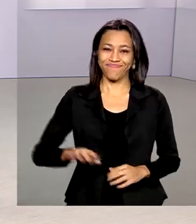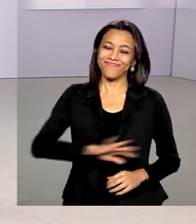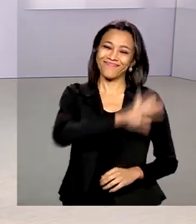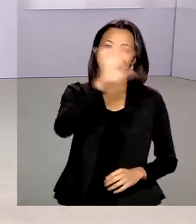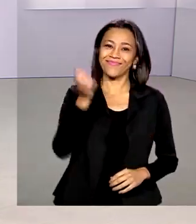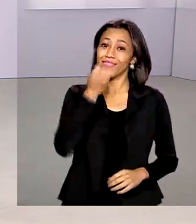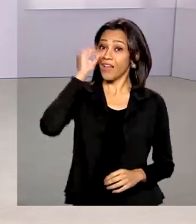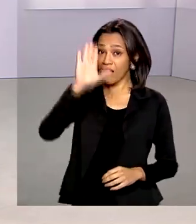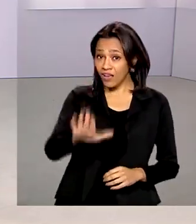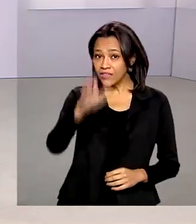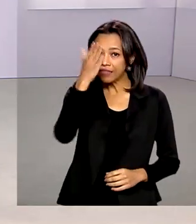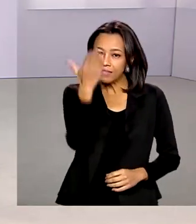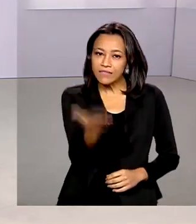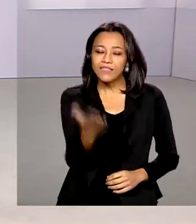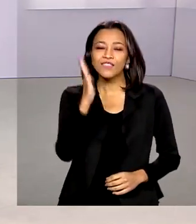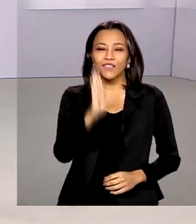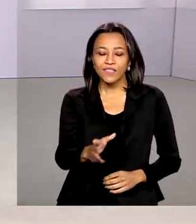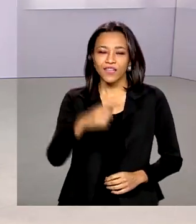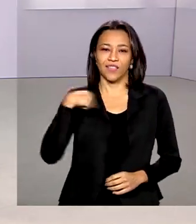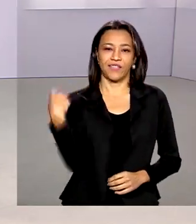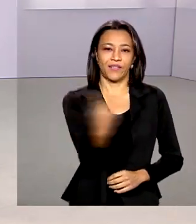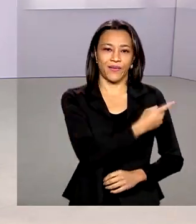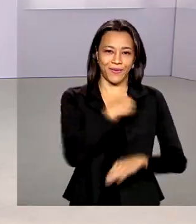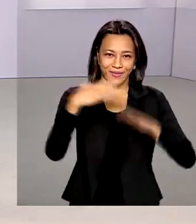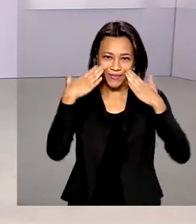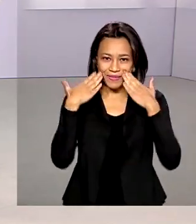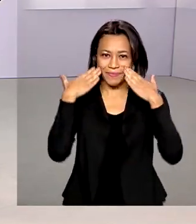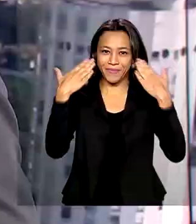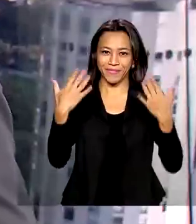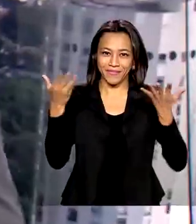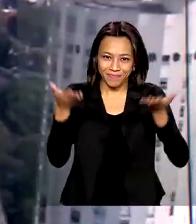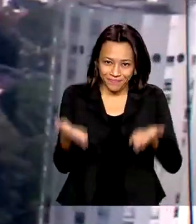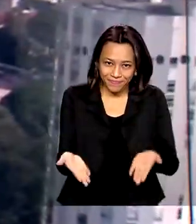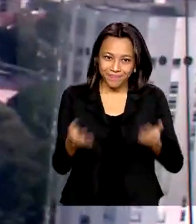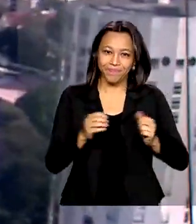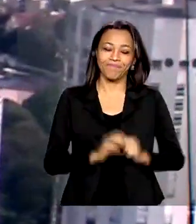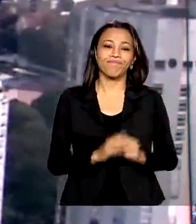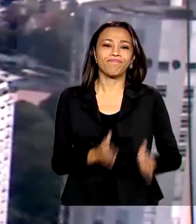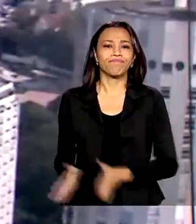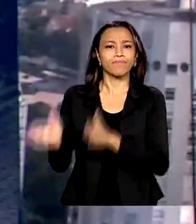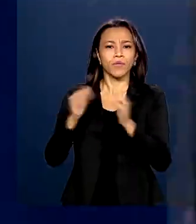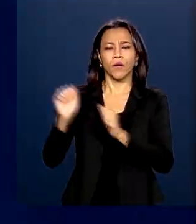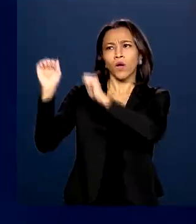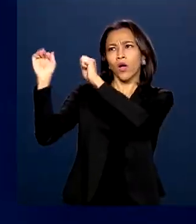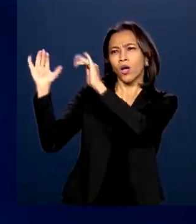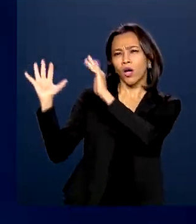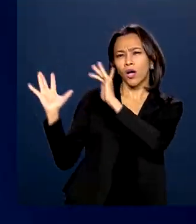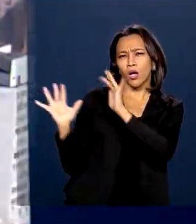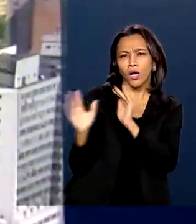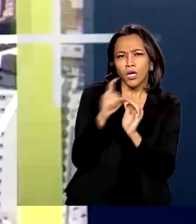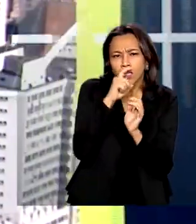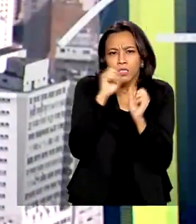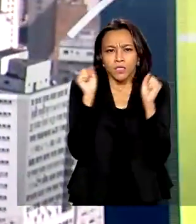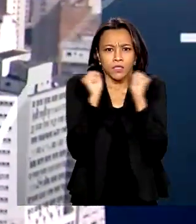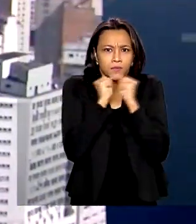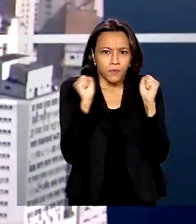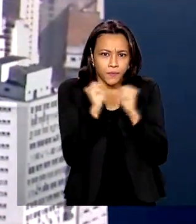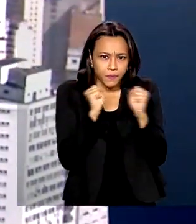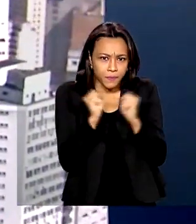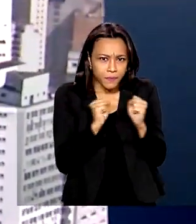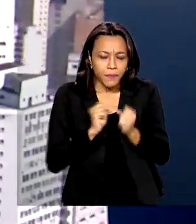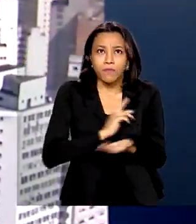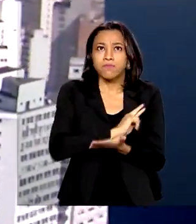o olá boa tarde para você já estamos de volta com o governo agora e com a onda de frio intenso que começa a